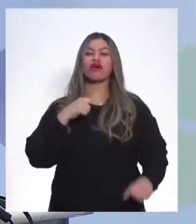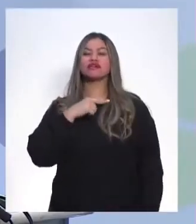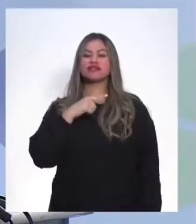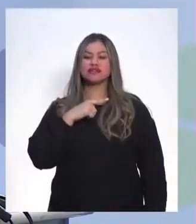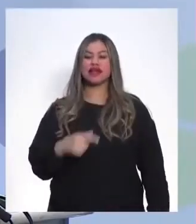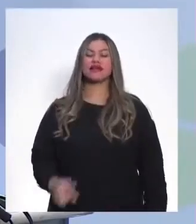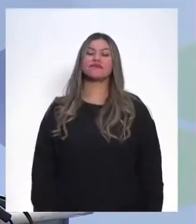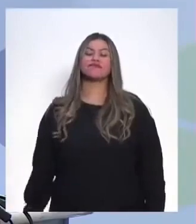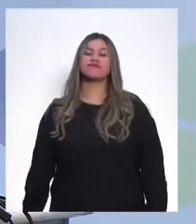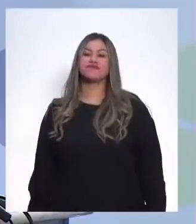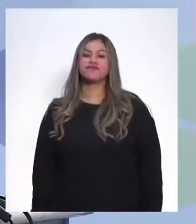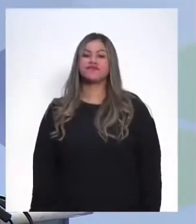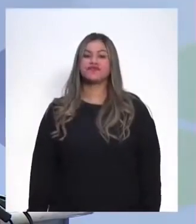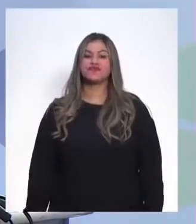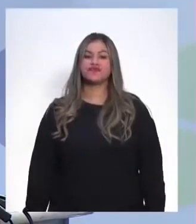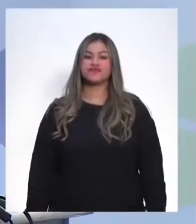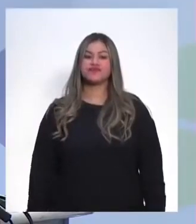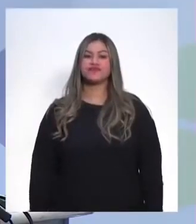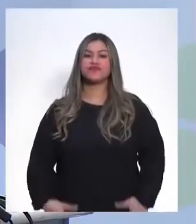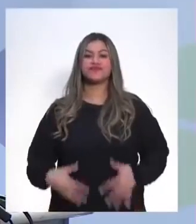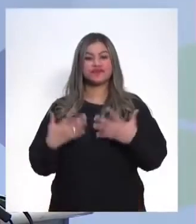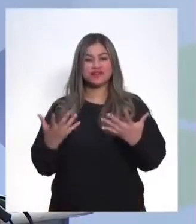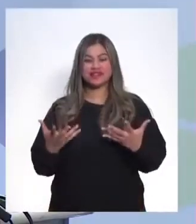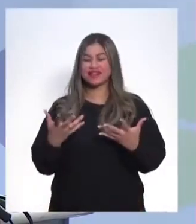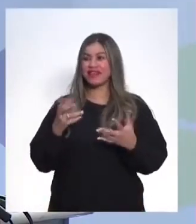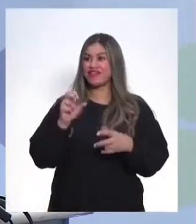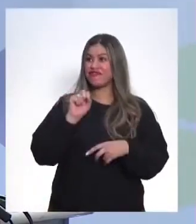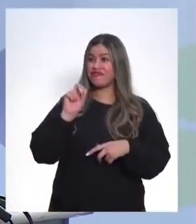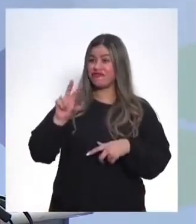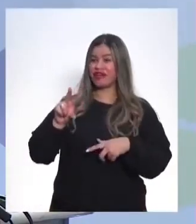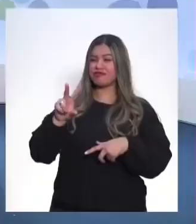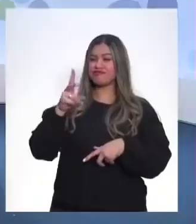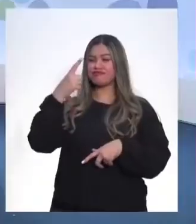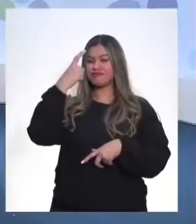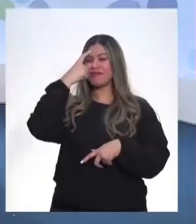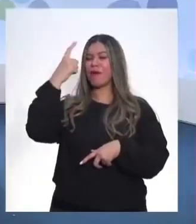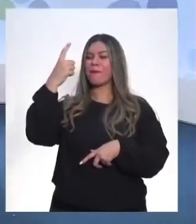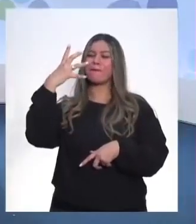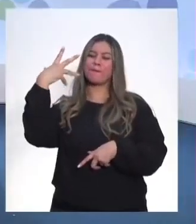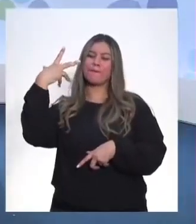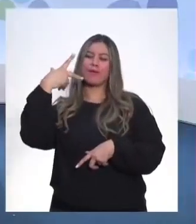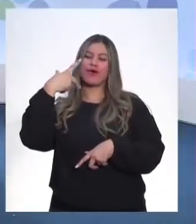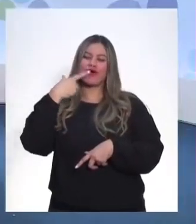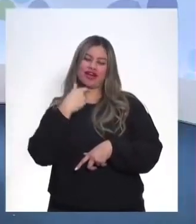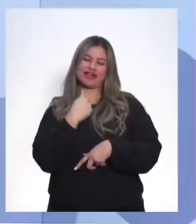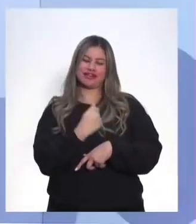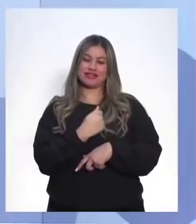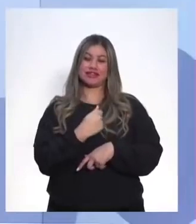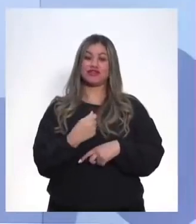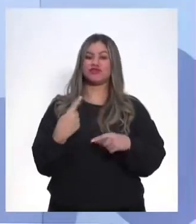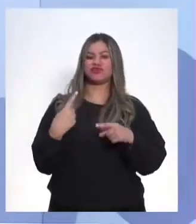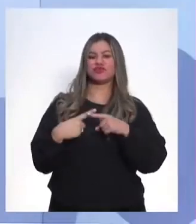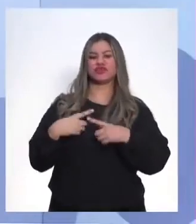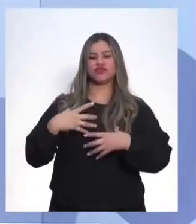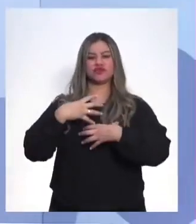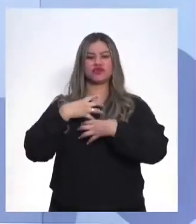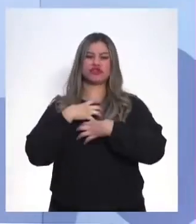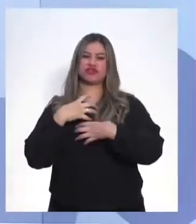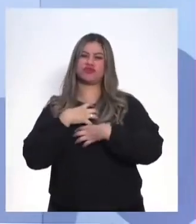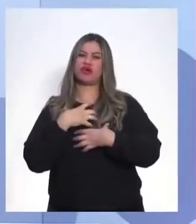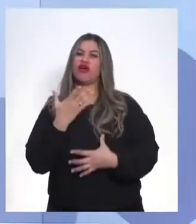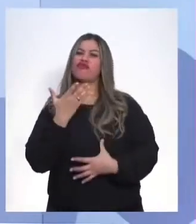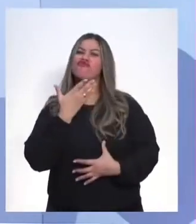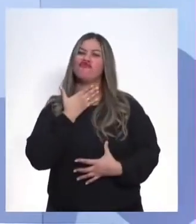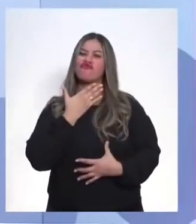né? Sim. Tem essa diferença. E é o que dá todo o charme, eu acho. É porque o sotaque ele está muito ligado